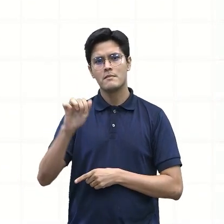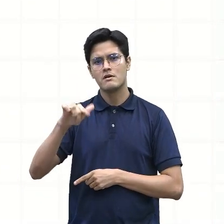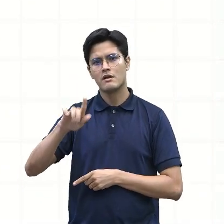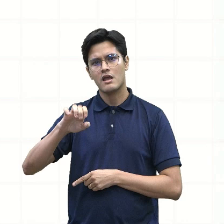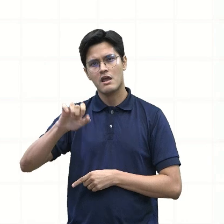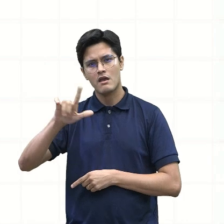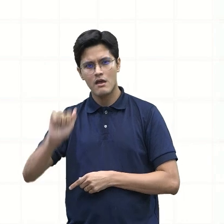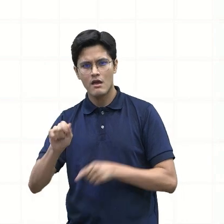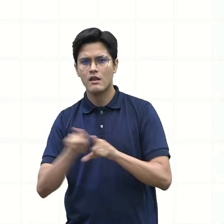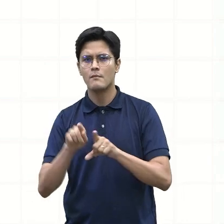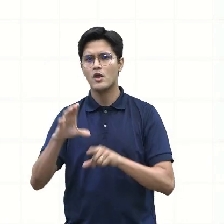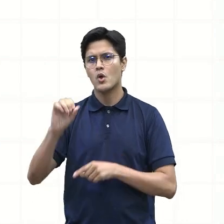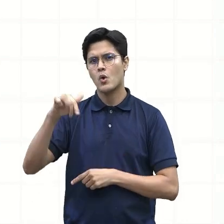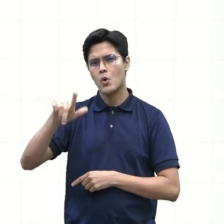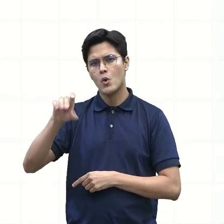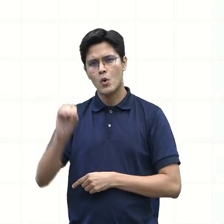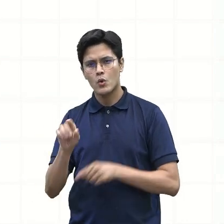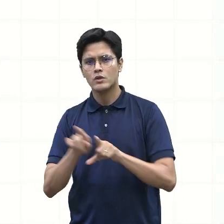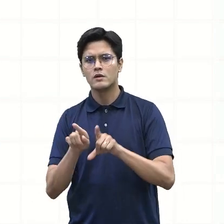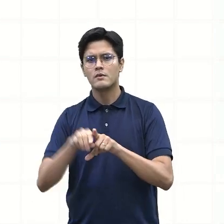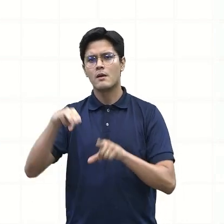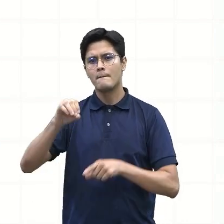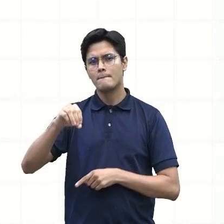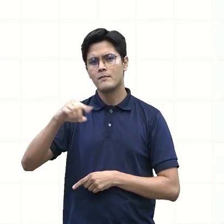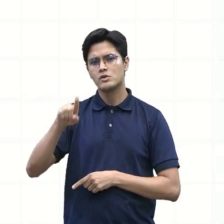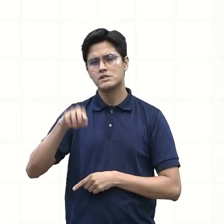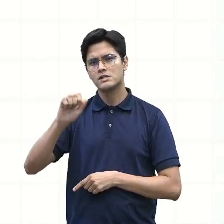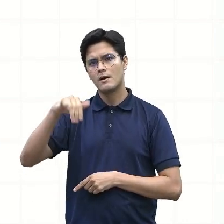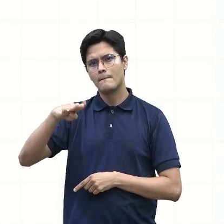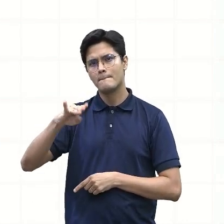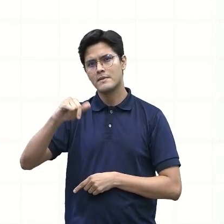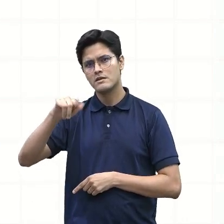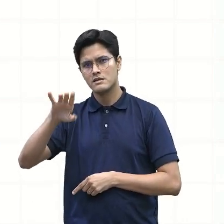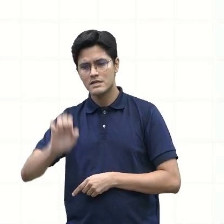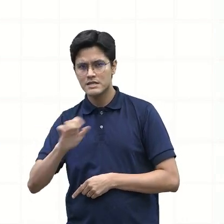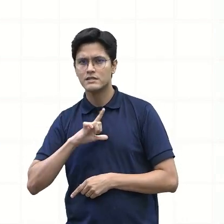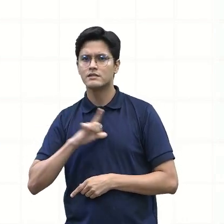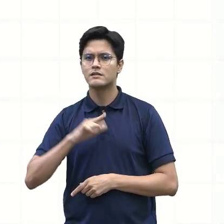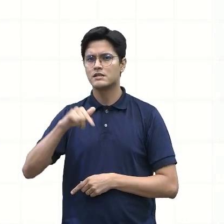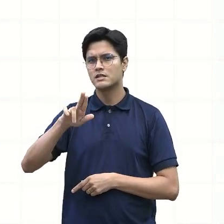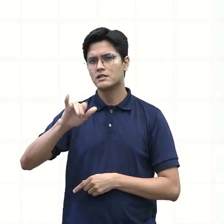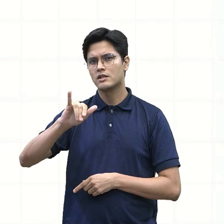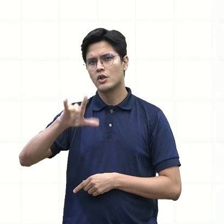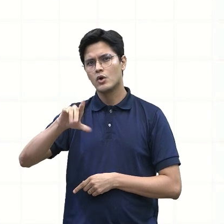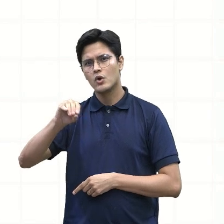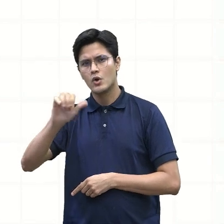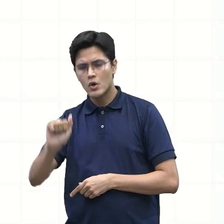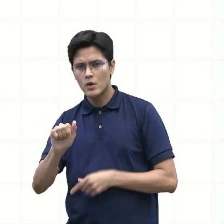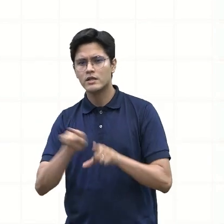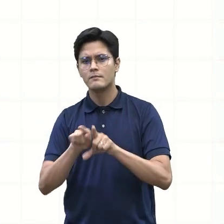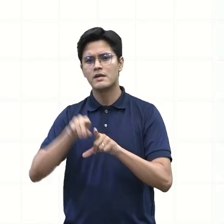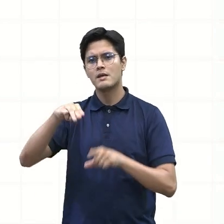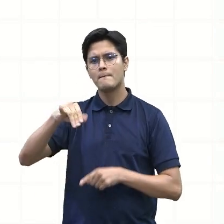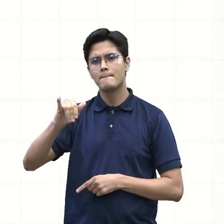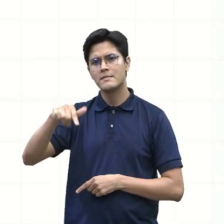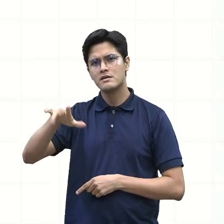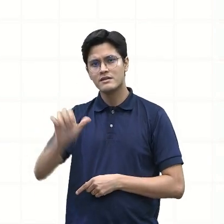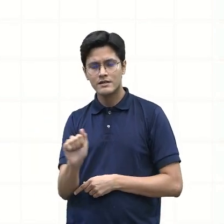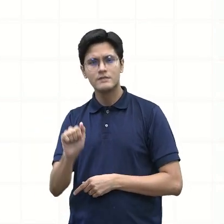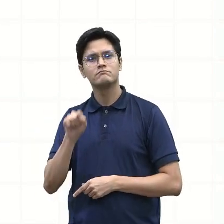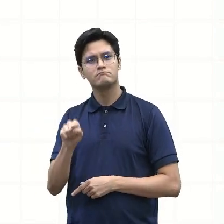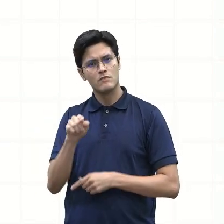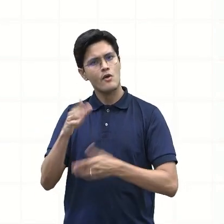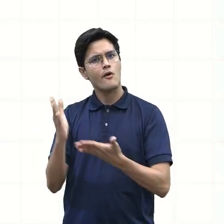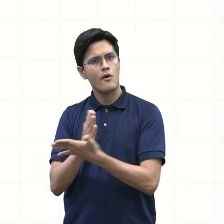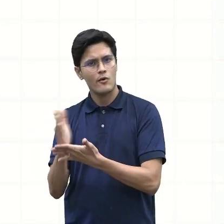Congo, Monjolo, Moçambique, Rebola, Quiloa e Mina. Então, esses povos, né, são